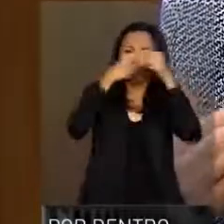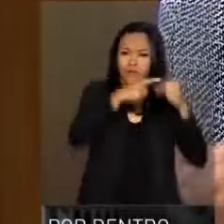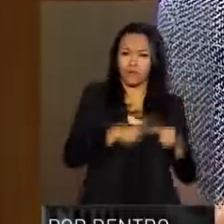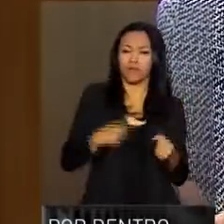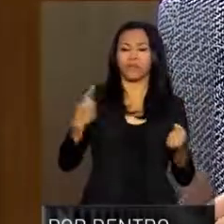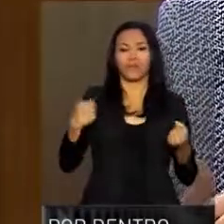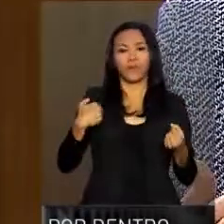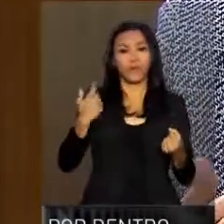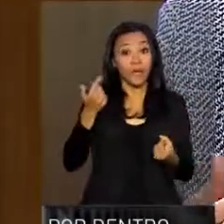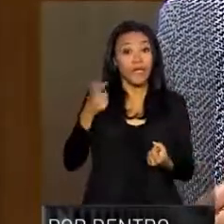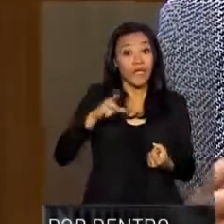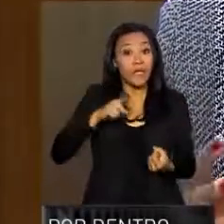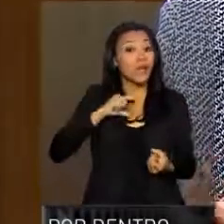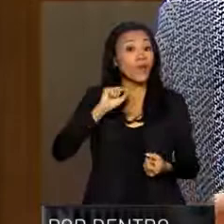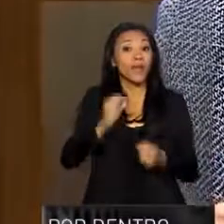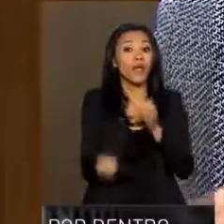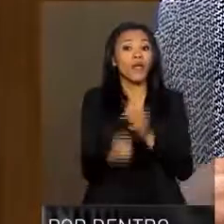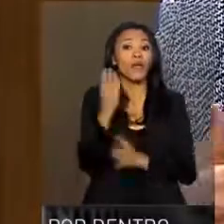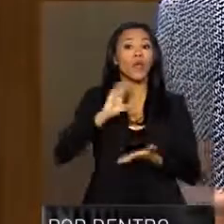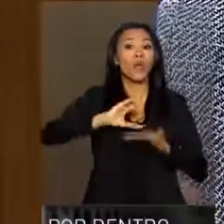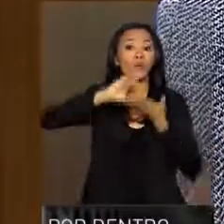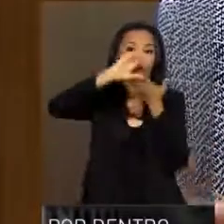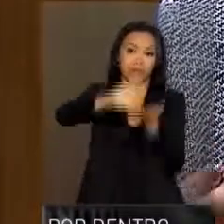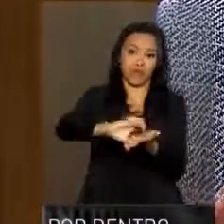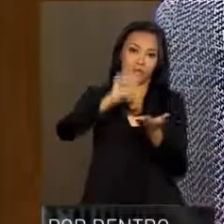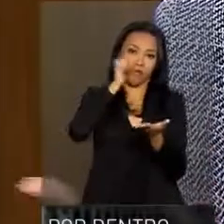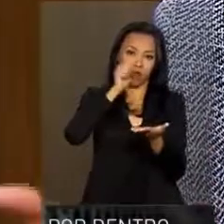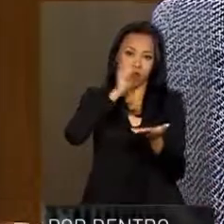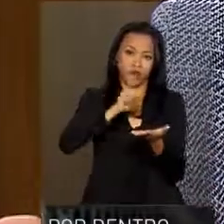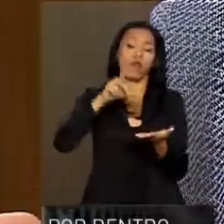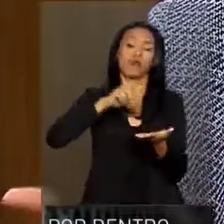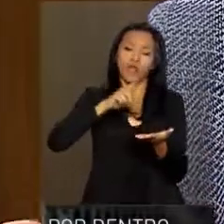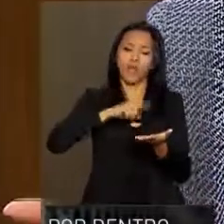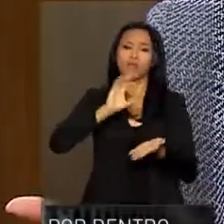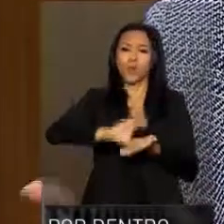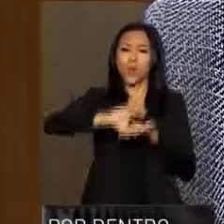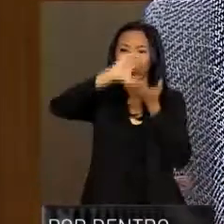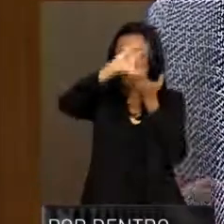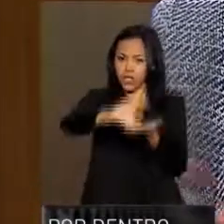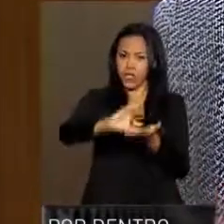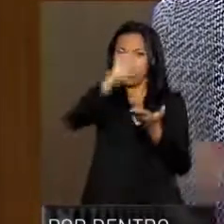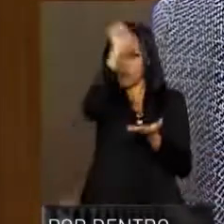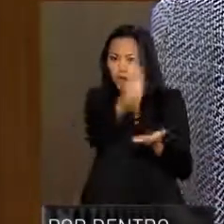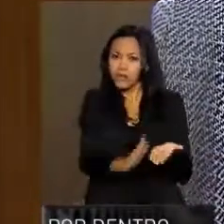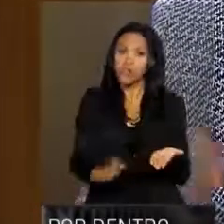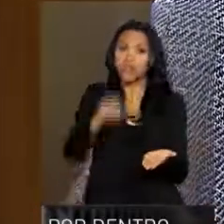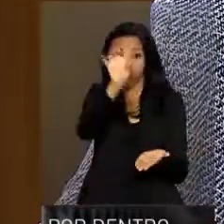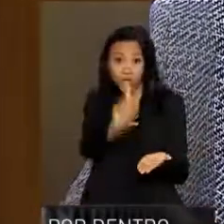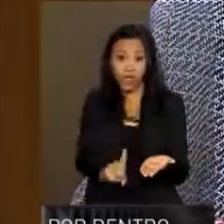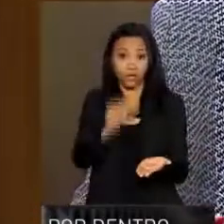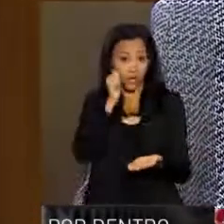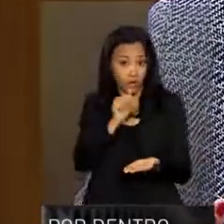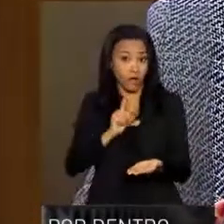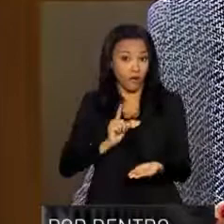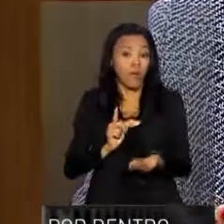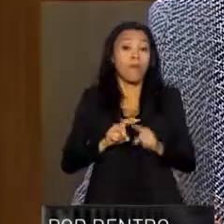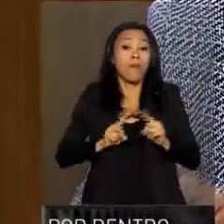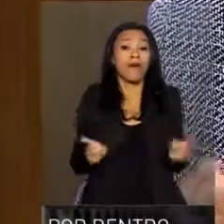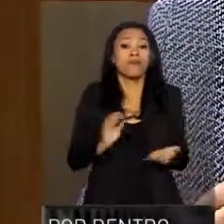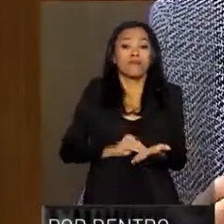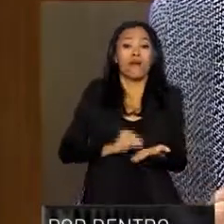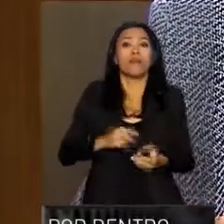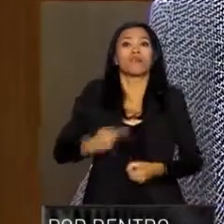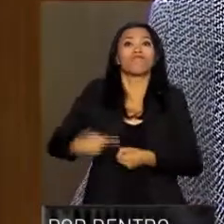conselhos municipais da mulher nós temos o conselho nacional de direitos da mulher mas nós precisamos sair entre que você perguntou